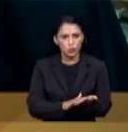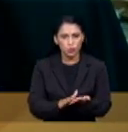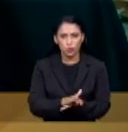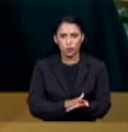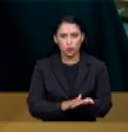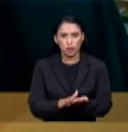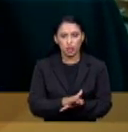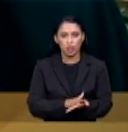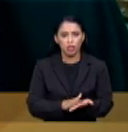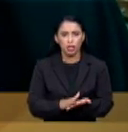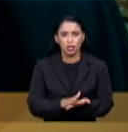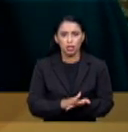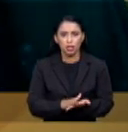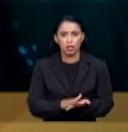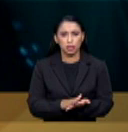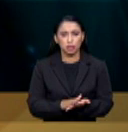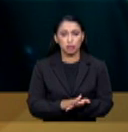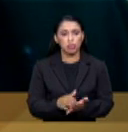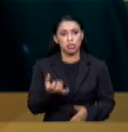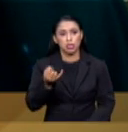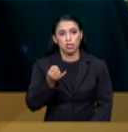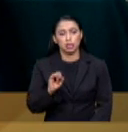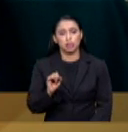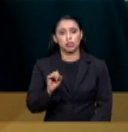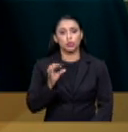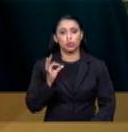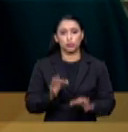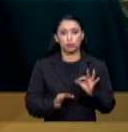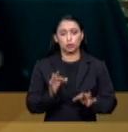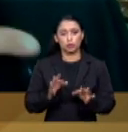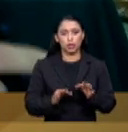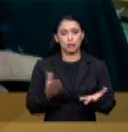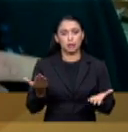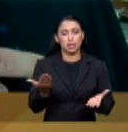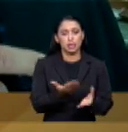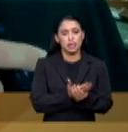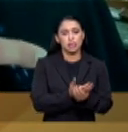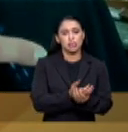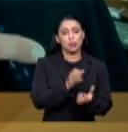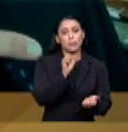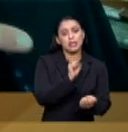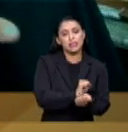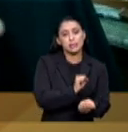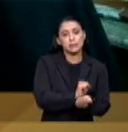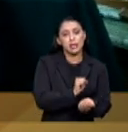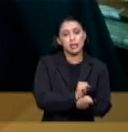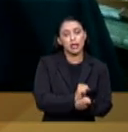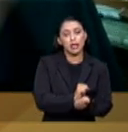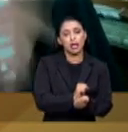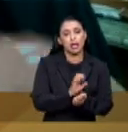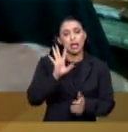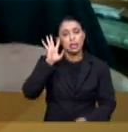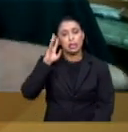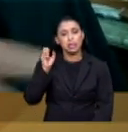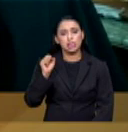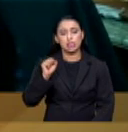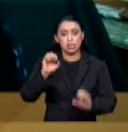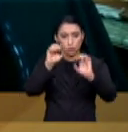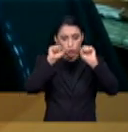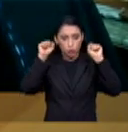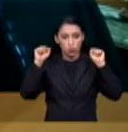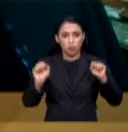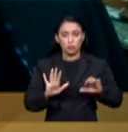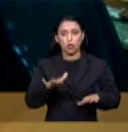de sobrestar-se o julgamento dessa ação para aguardar-se o crivo do tribunal quanto